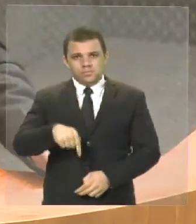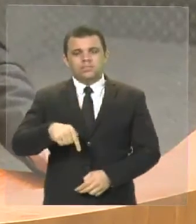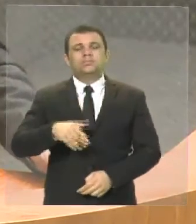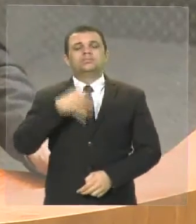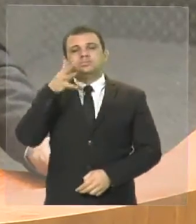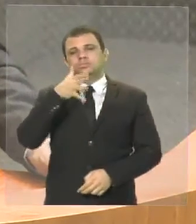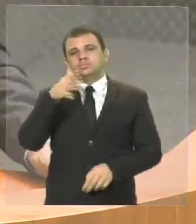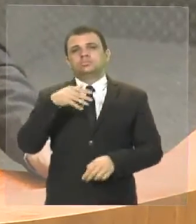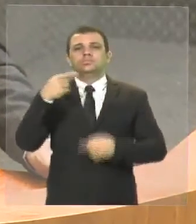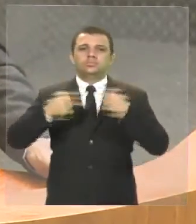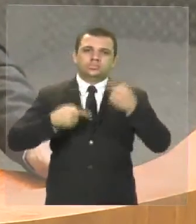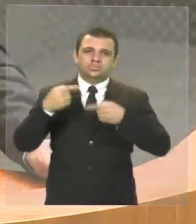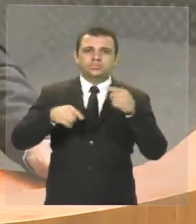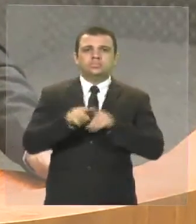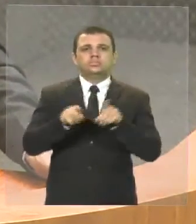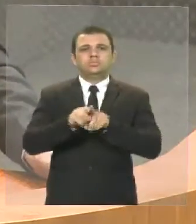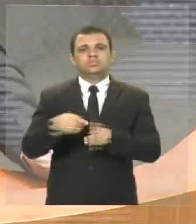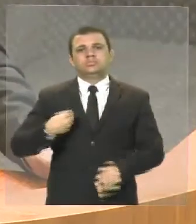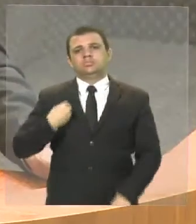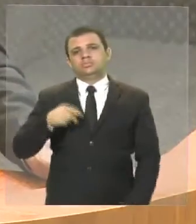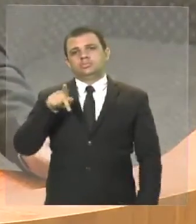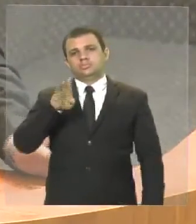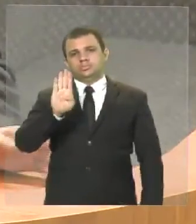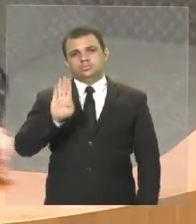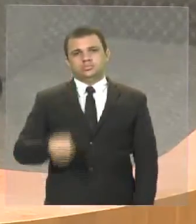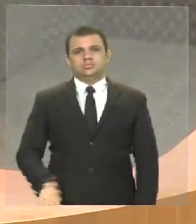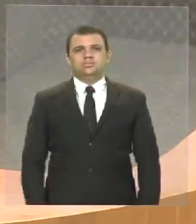na vida pública.